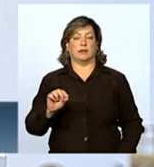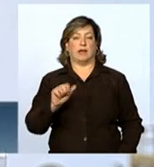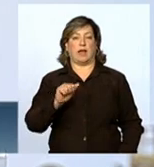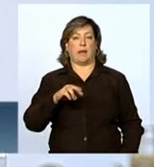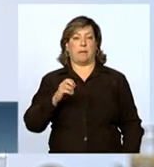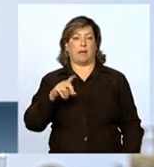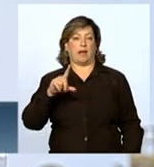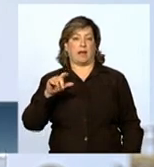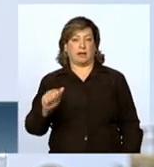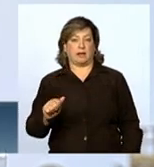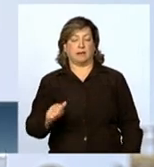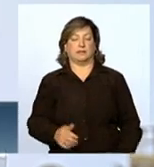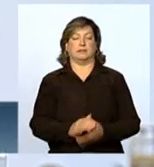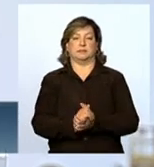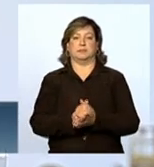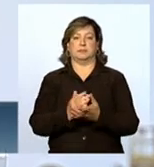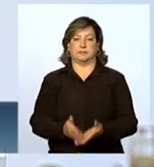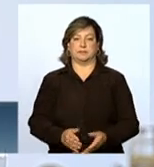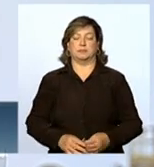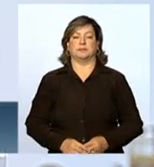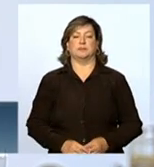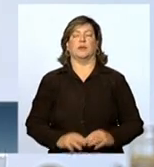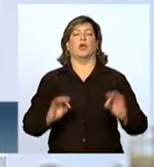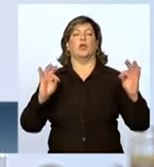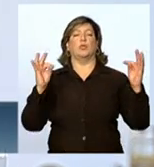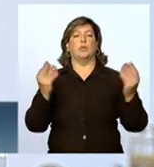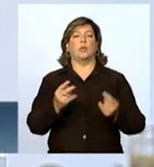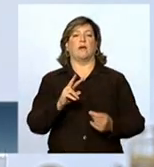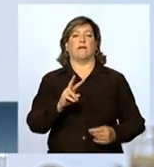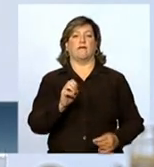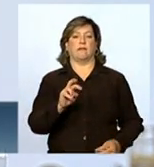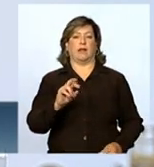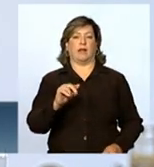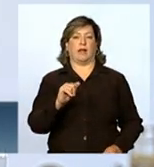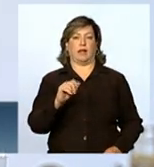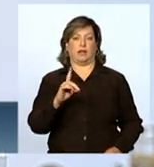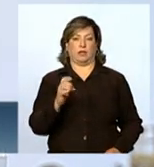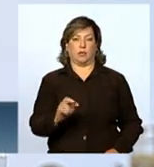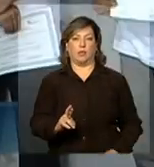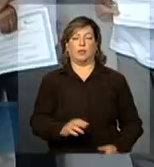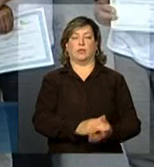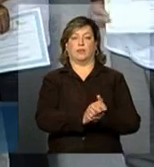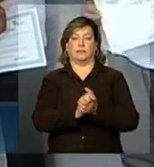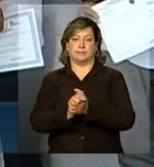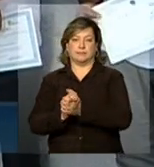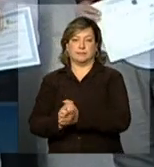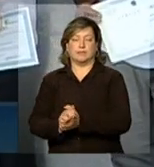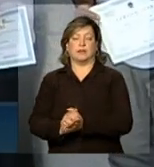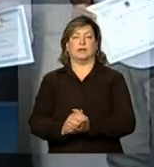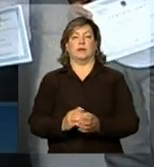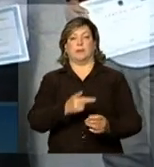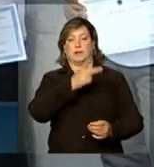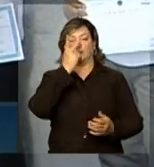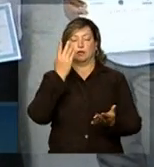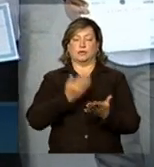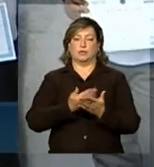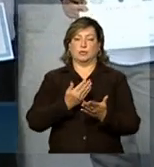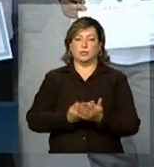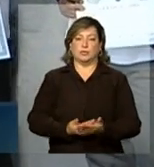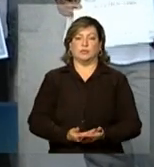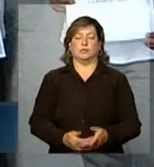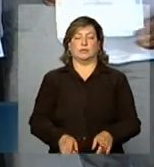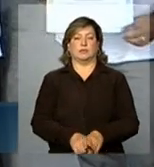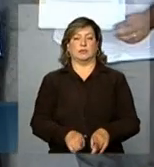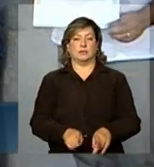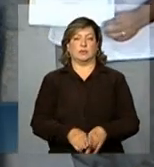Amélia de Lima. Cumprimentar aqui todos os vereadores, os estudantes aqui presentes, a comunidade acadêmica,